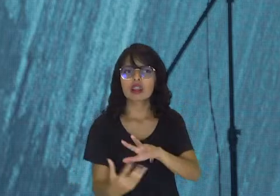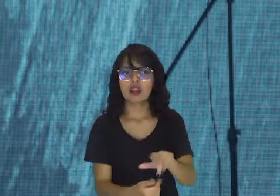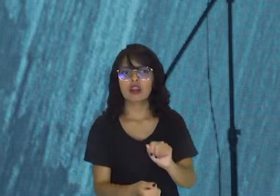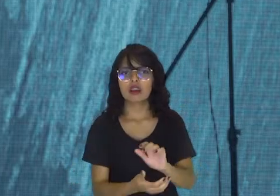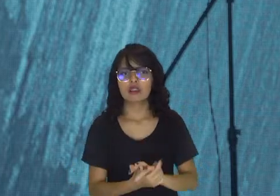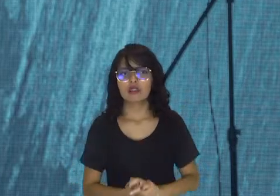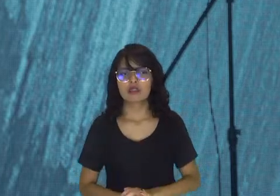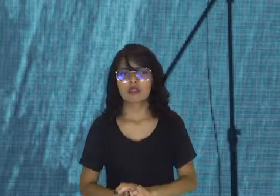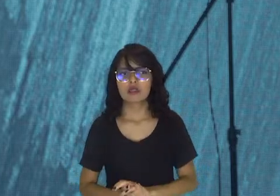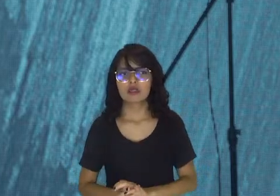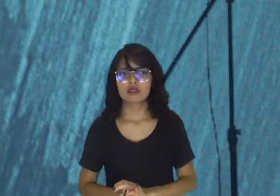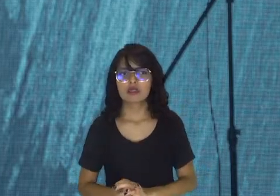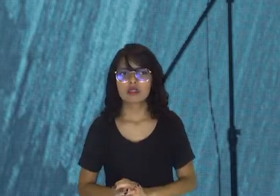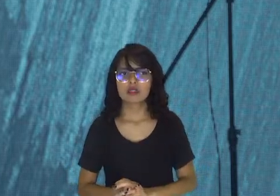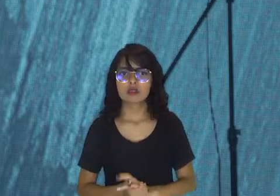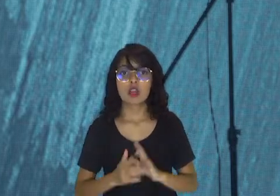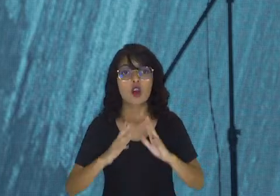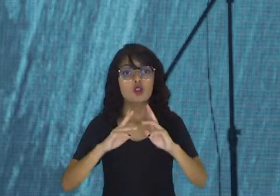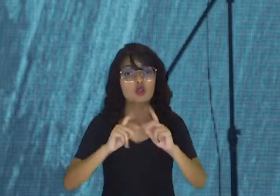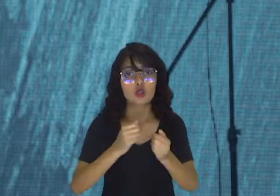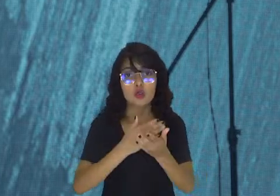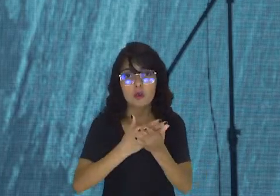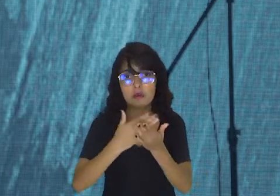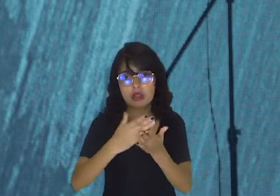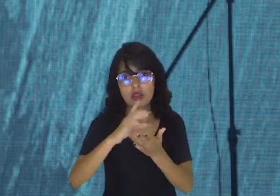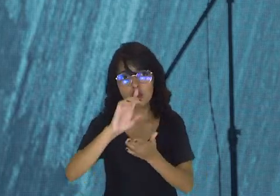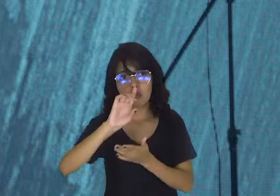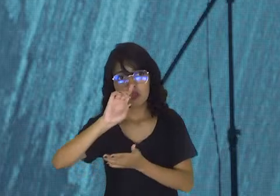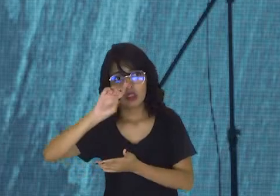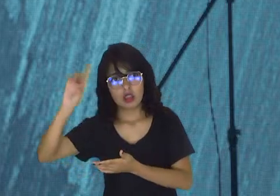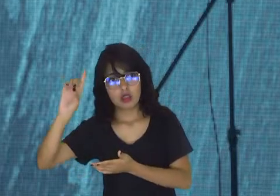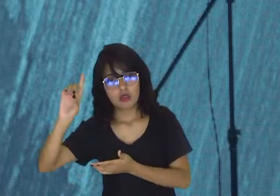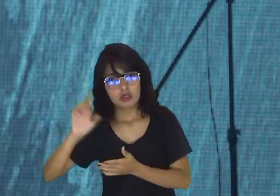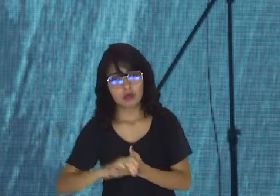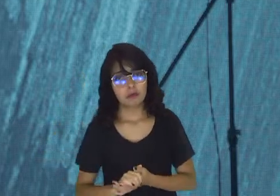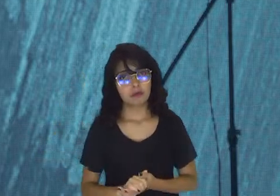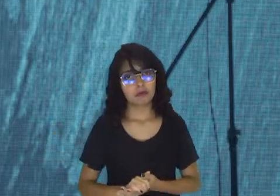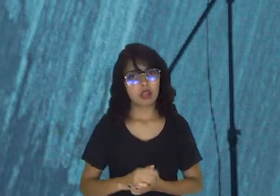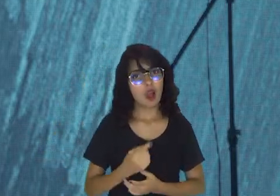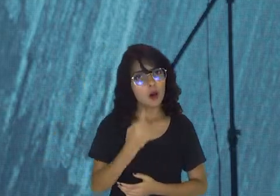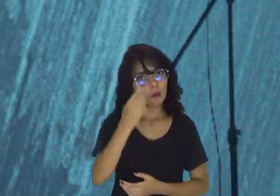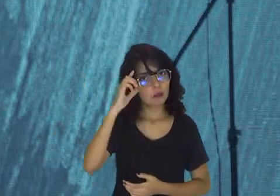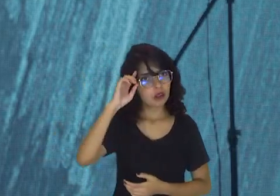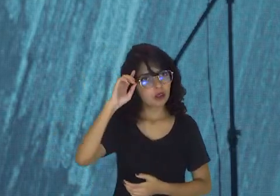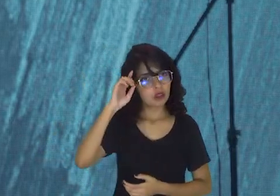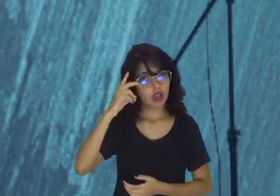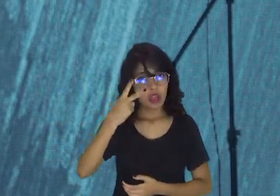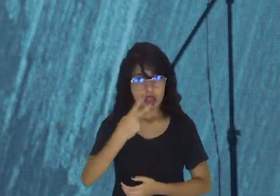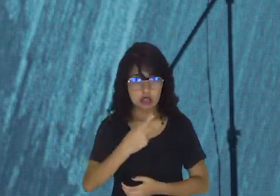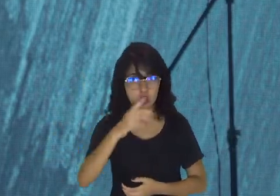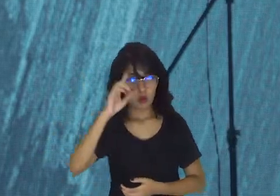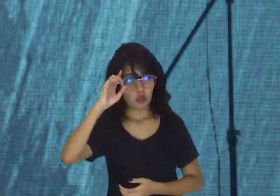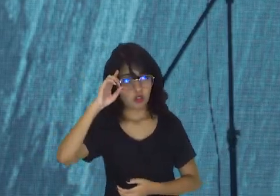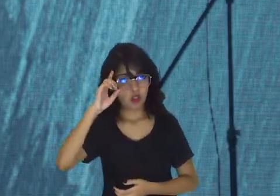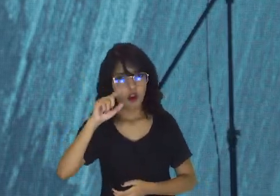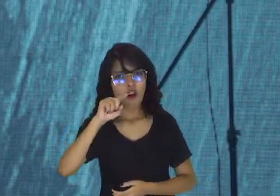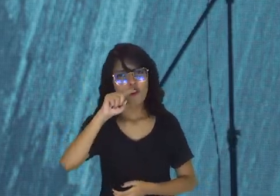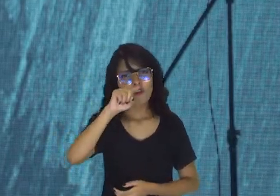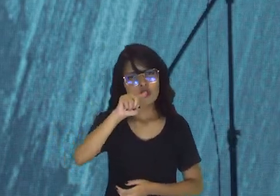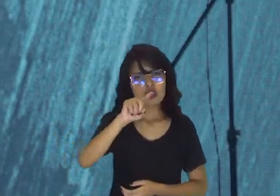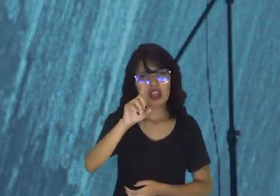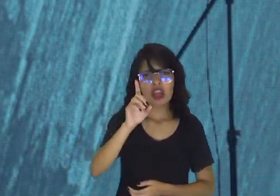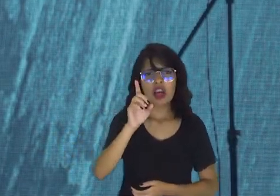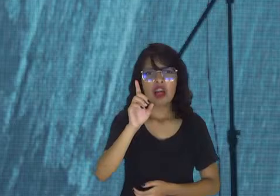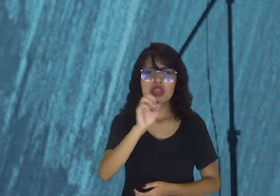essa semana. Tudo começa com Deus, o primeiro dia. Segundo, você não é um acidente. O que dirige a sua